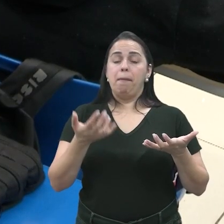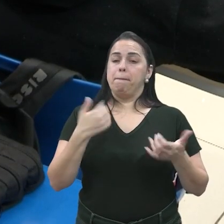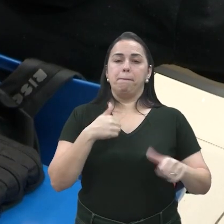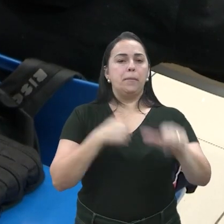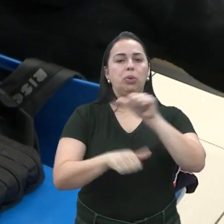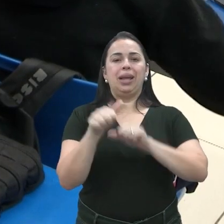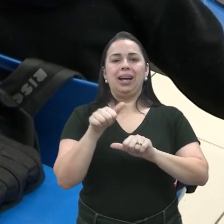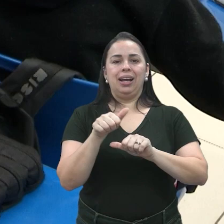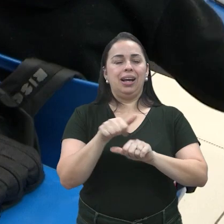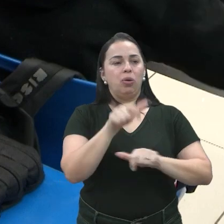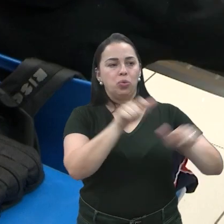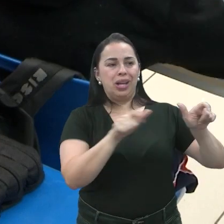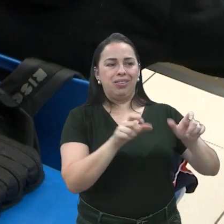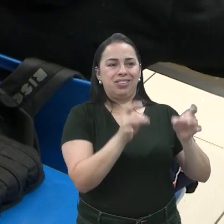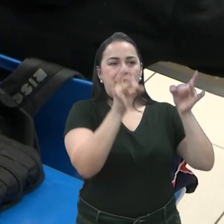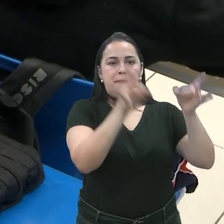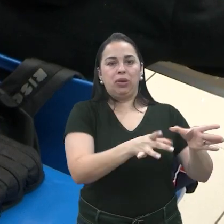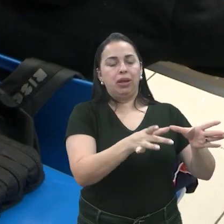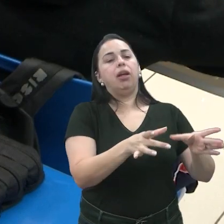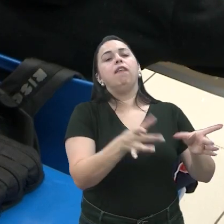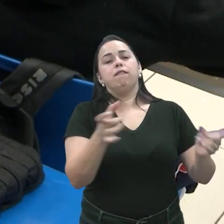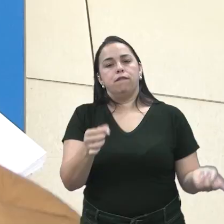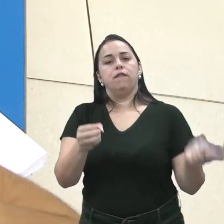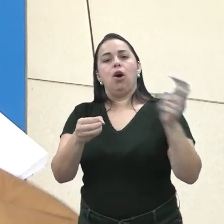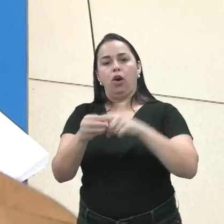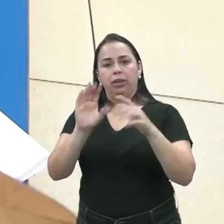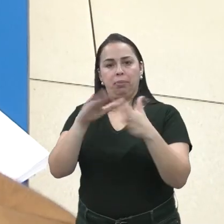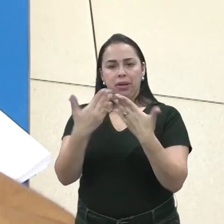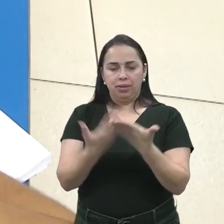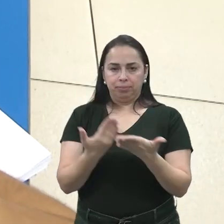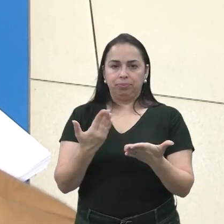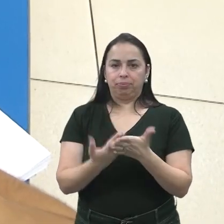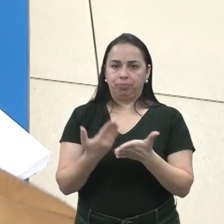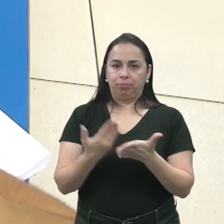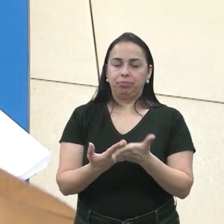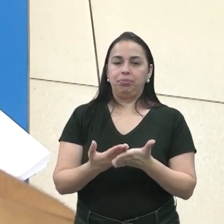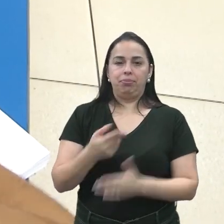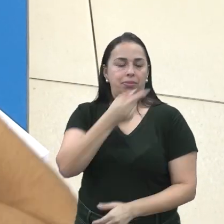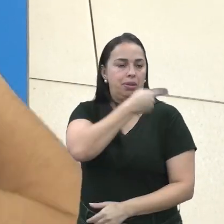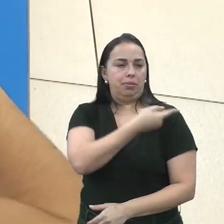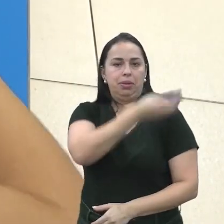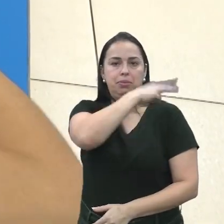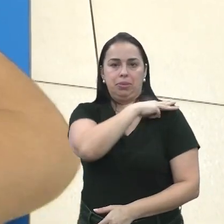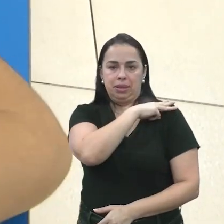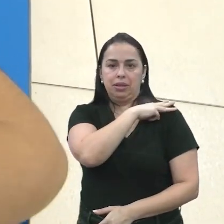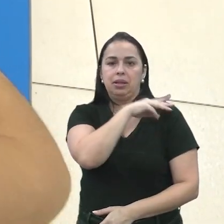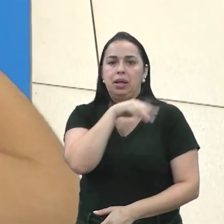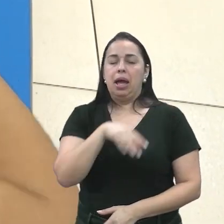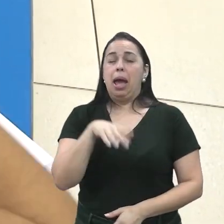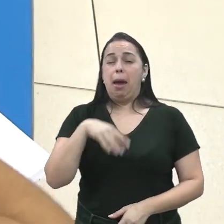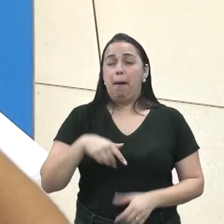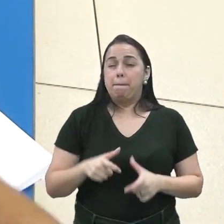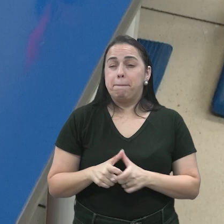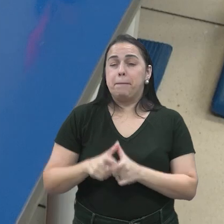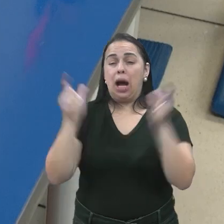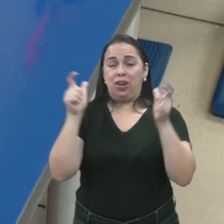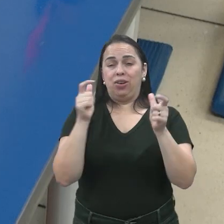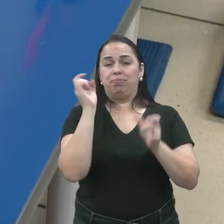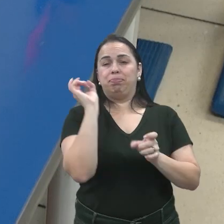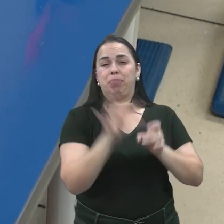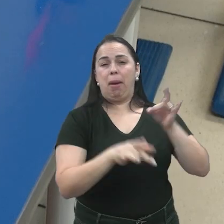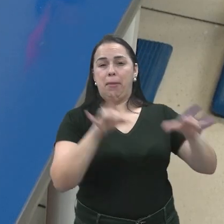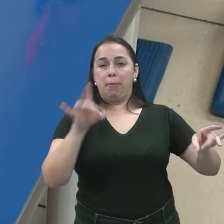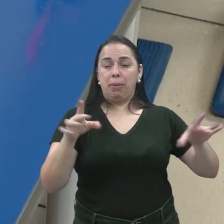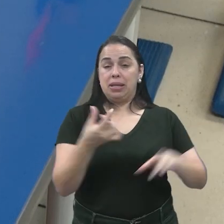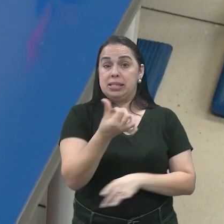é alterar os dados da evasão escolar no país. De acordo com o censo de 2023, o ensino médio é a etapa